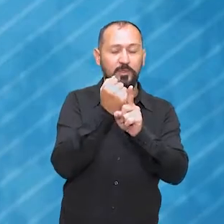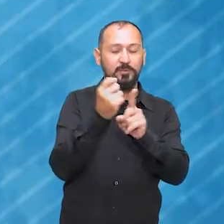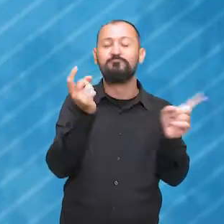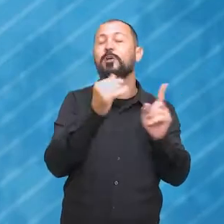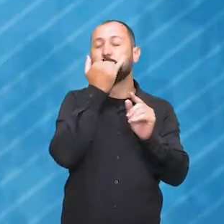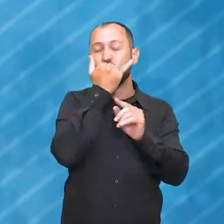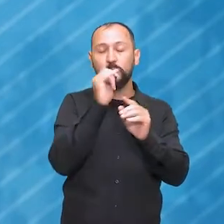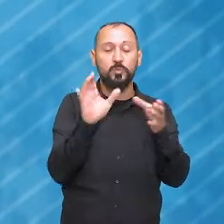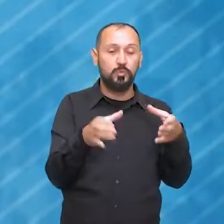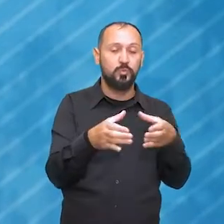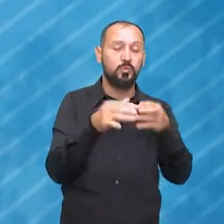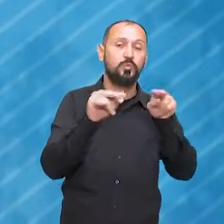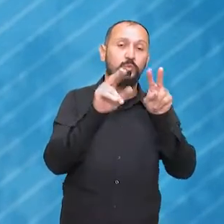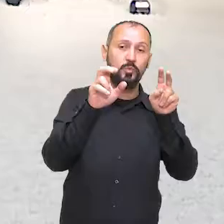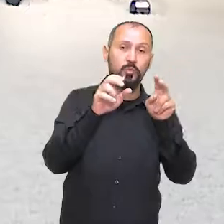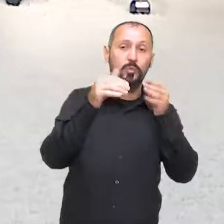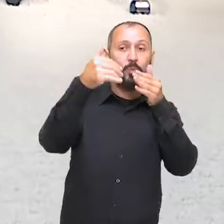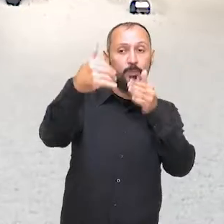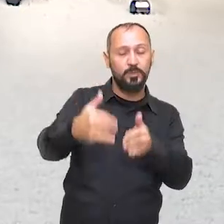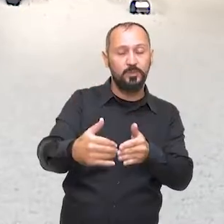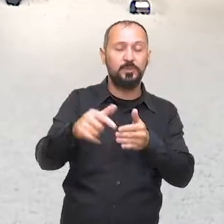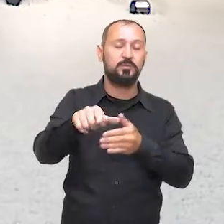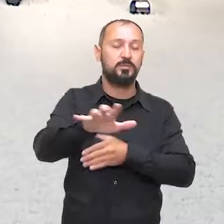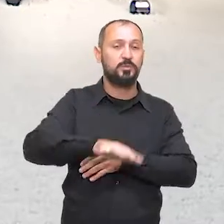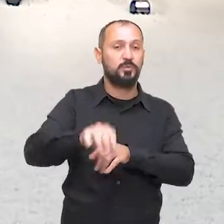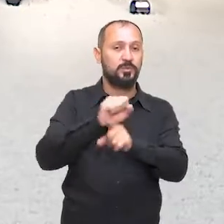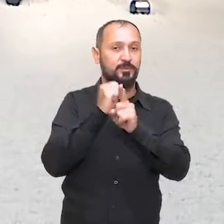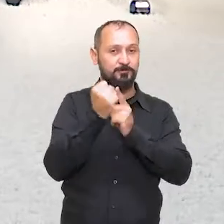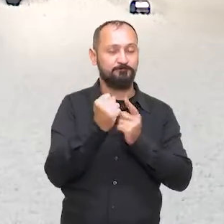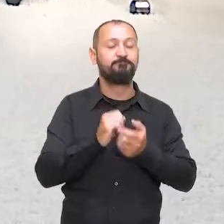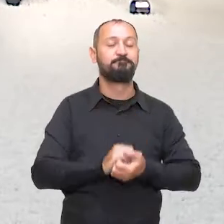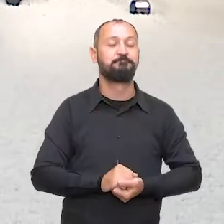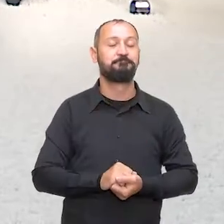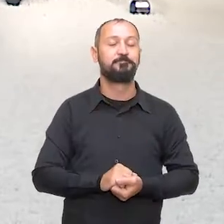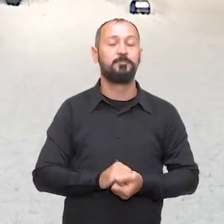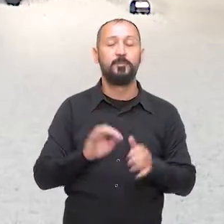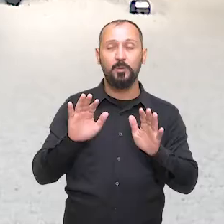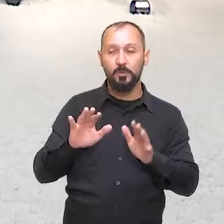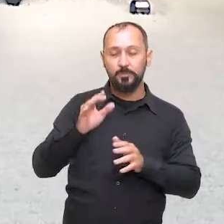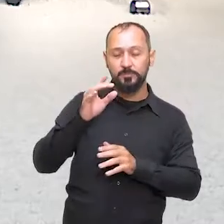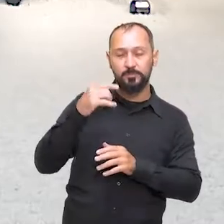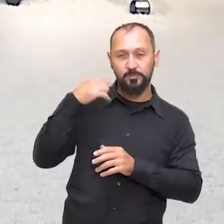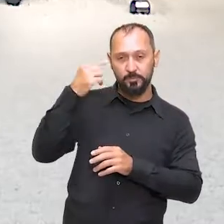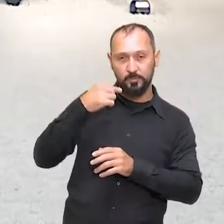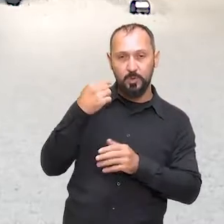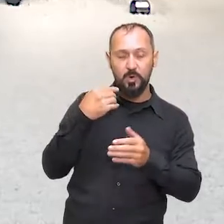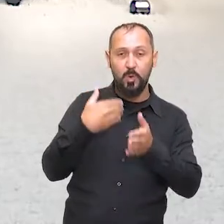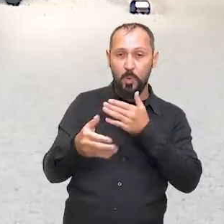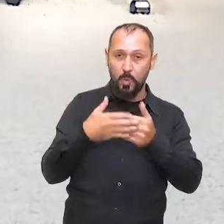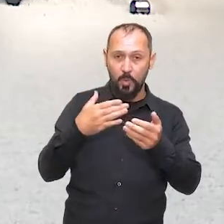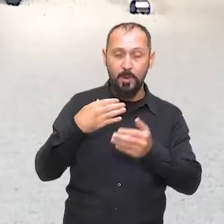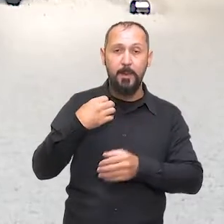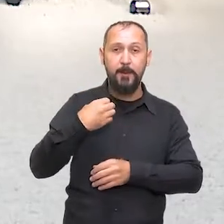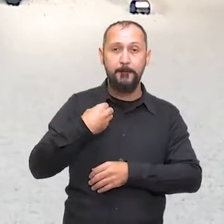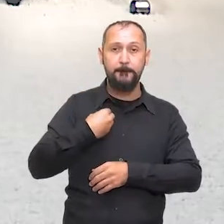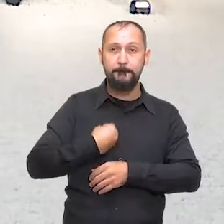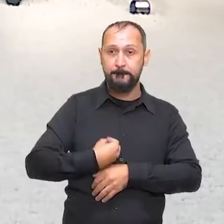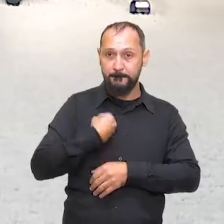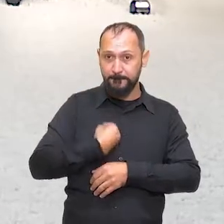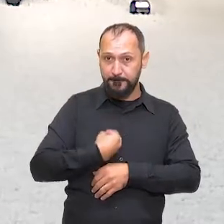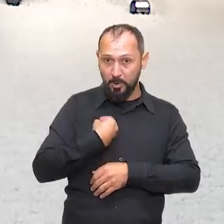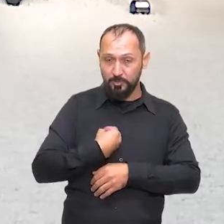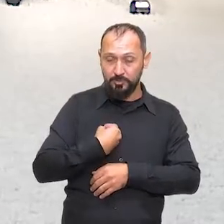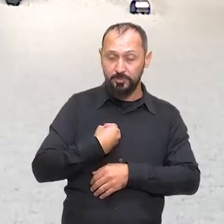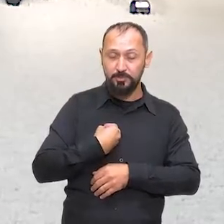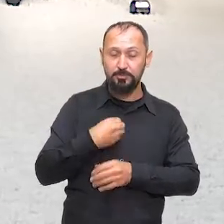das comissões perante a sociedade. Doutor, todo advogado pode participar